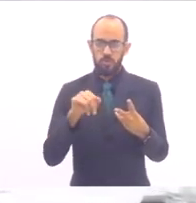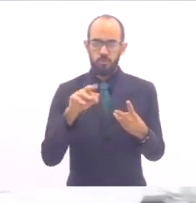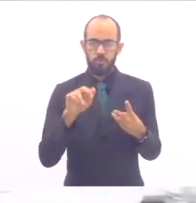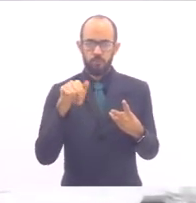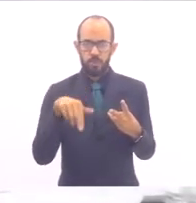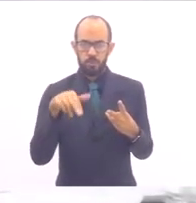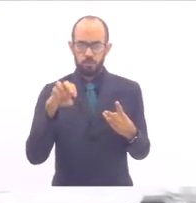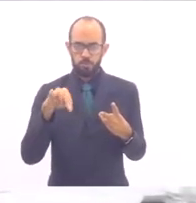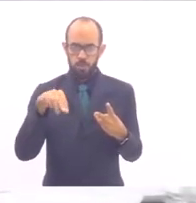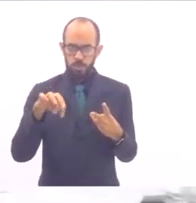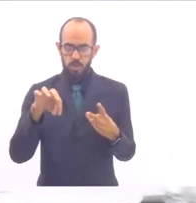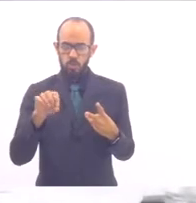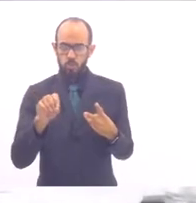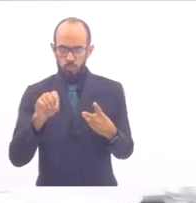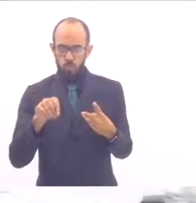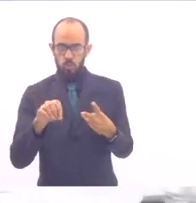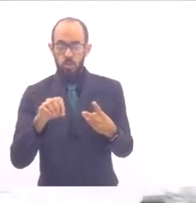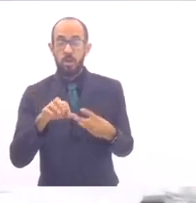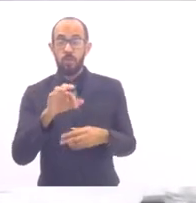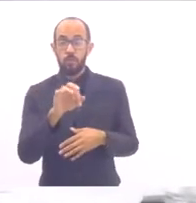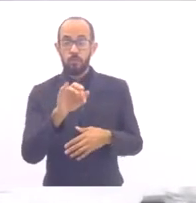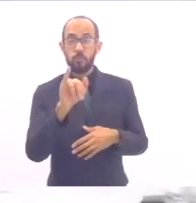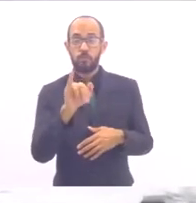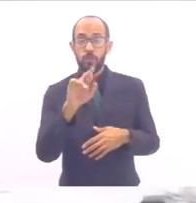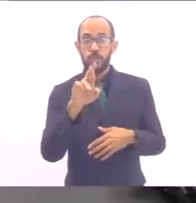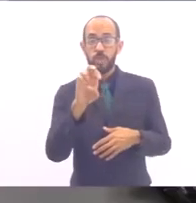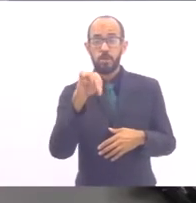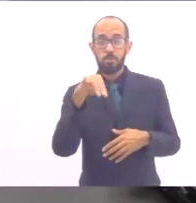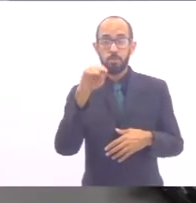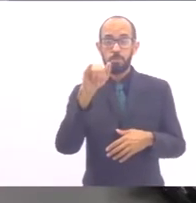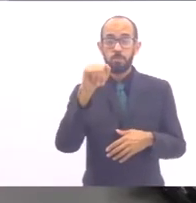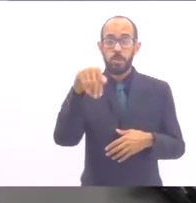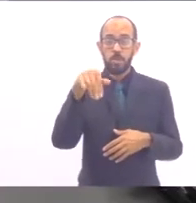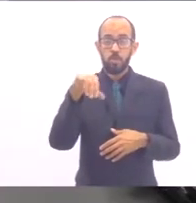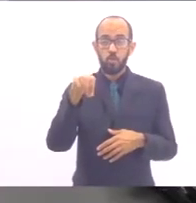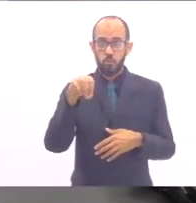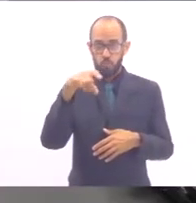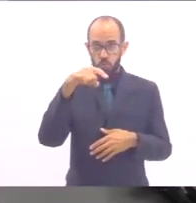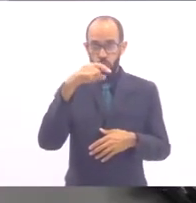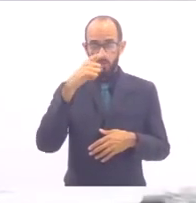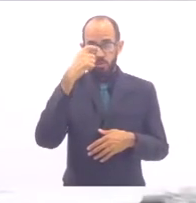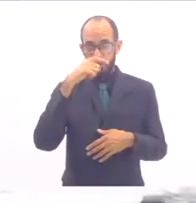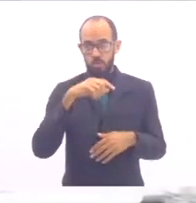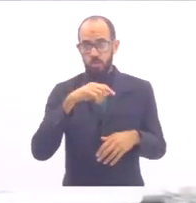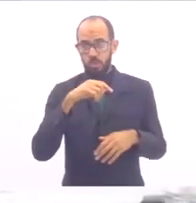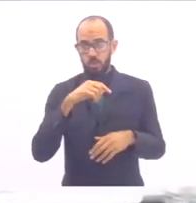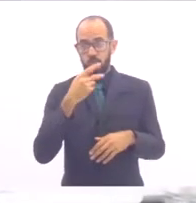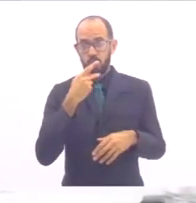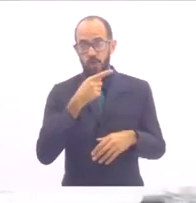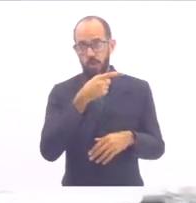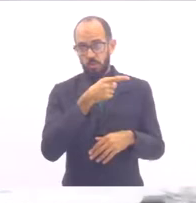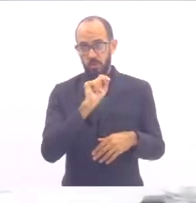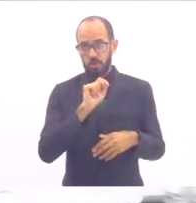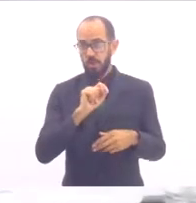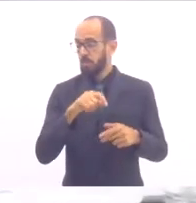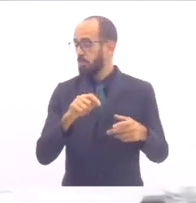a maioria conhece, trabalha conosco, foi presidente do INEA há bastante tempo. Se pós-doutorou